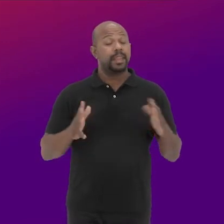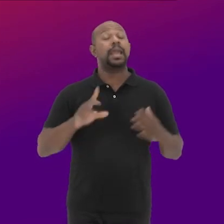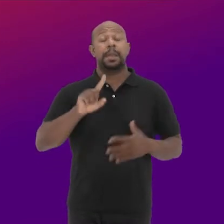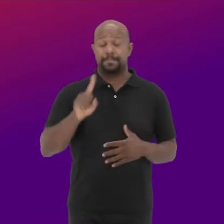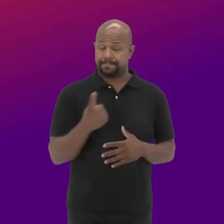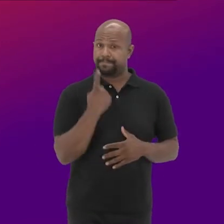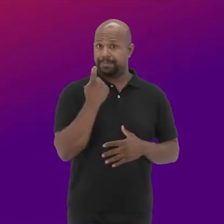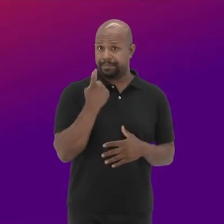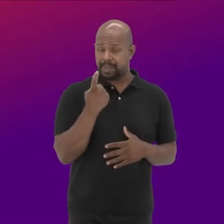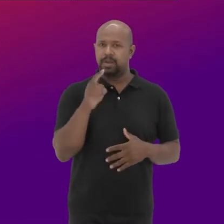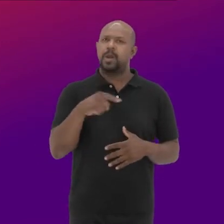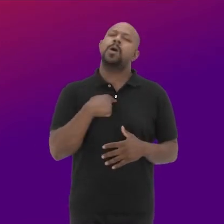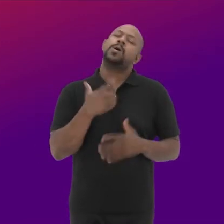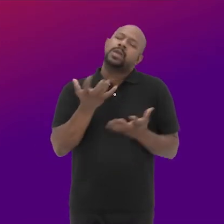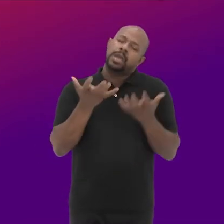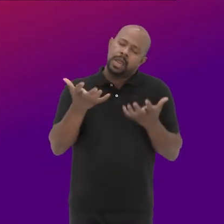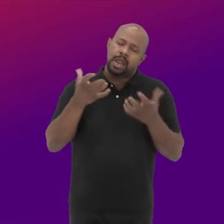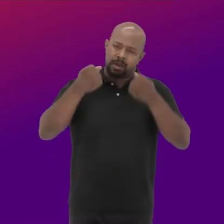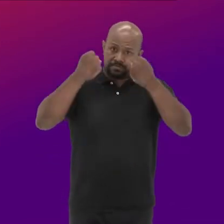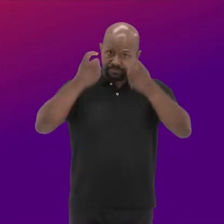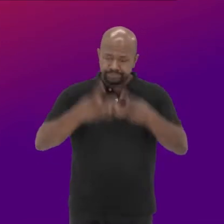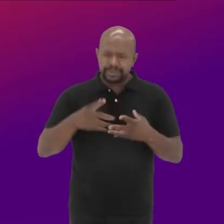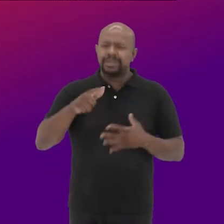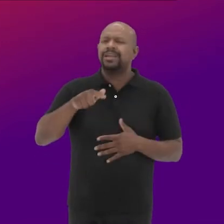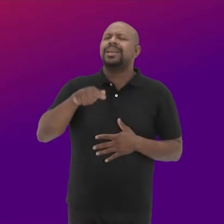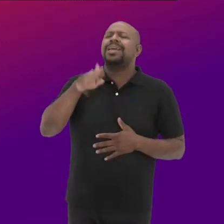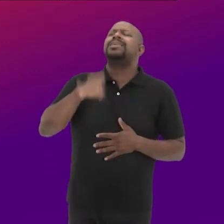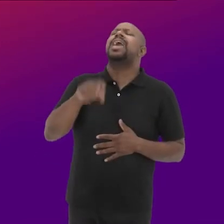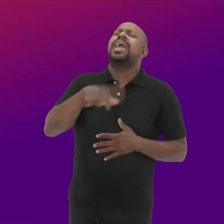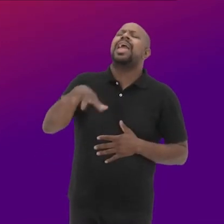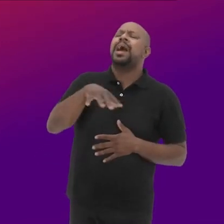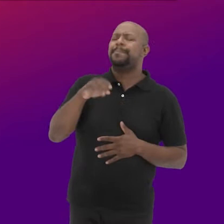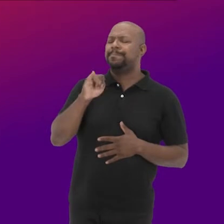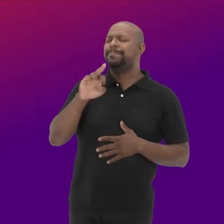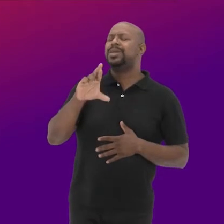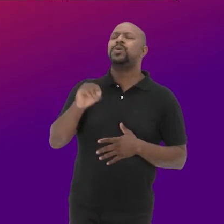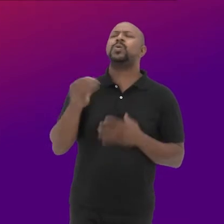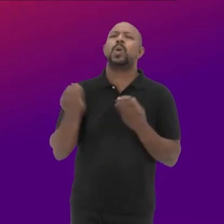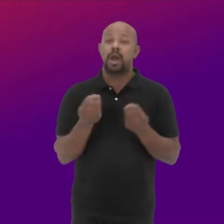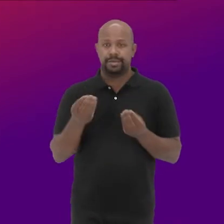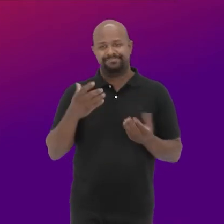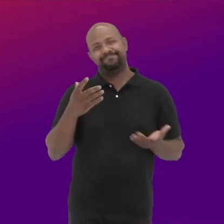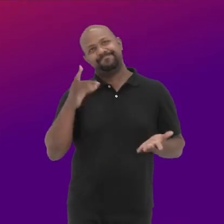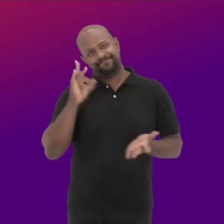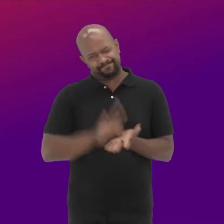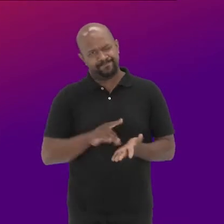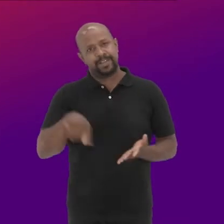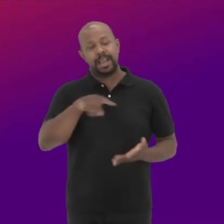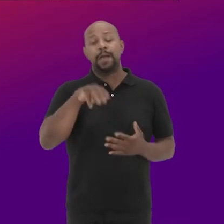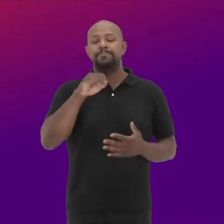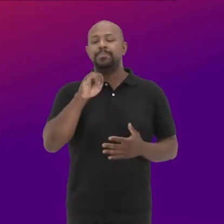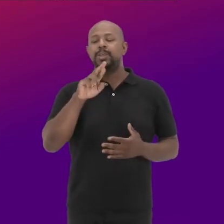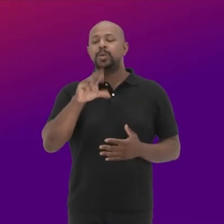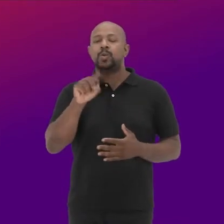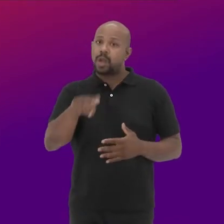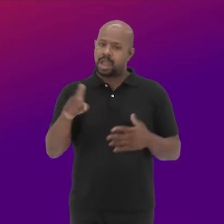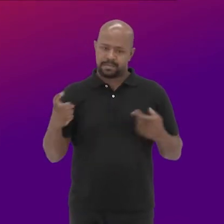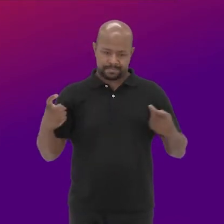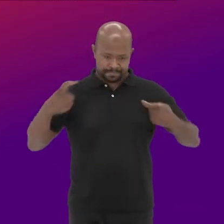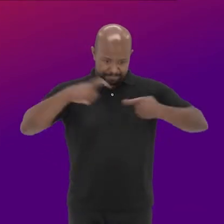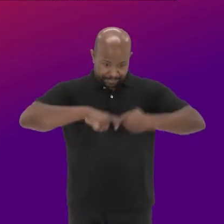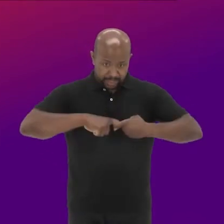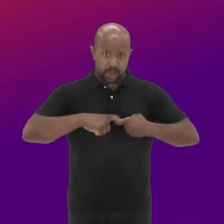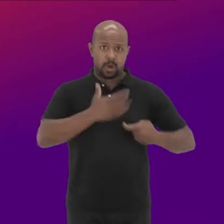Em primeiro lugar, eu gostaria de dizer quem é a Micro. Na verdade, a Micro é uma aliança,